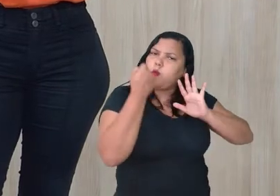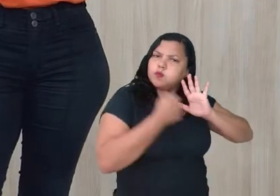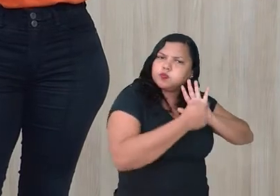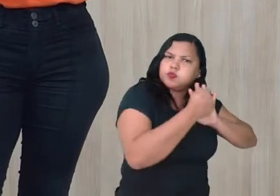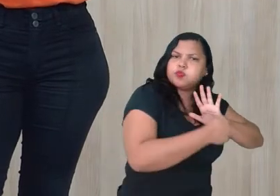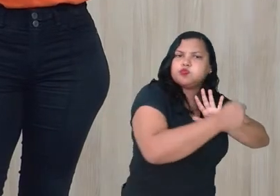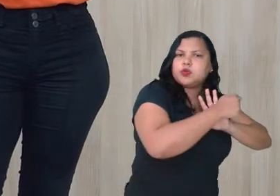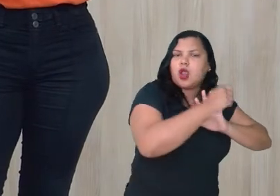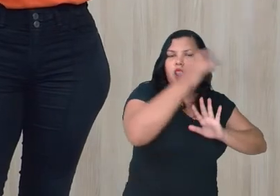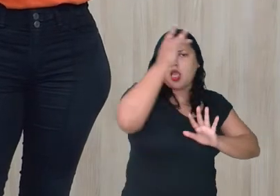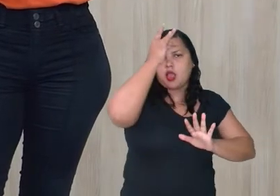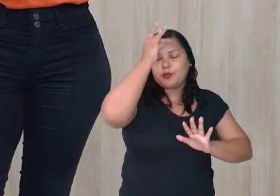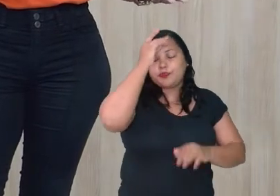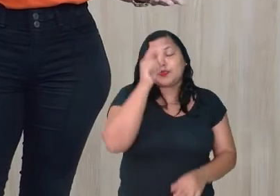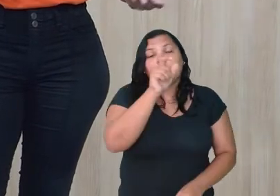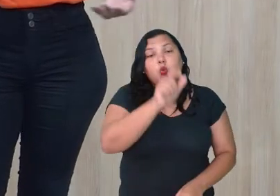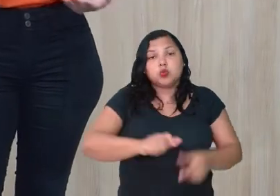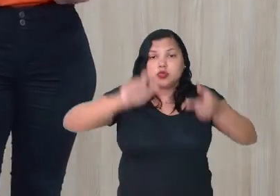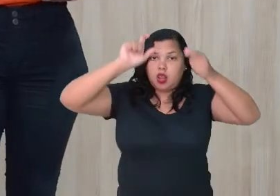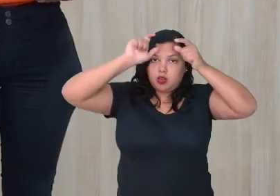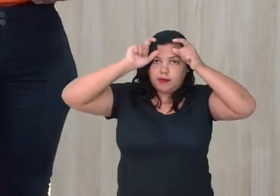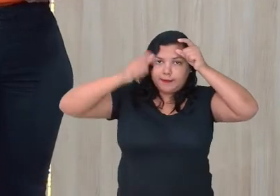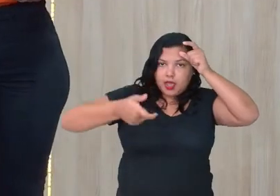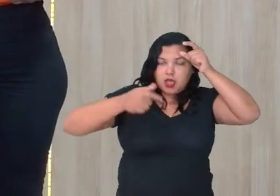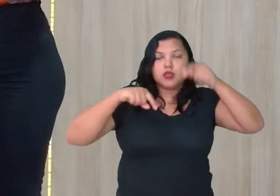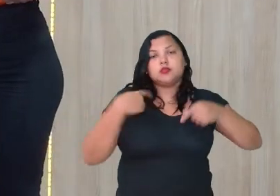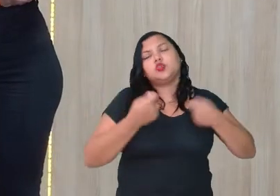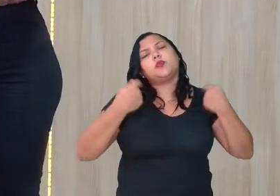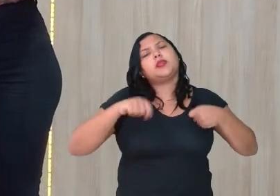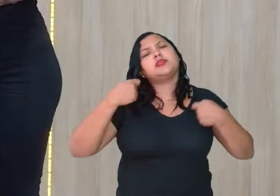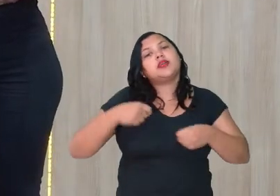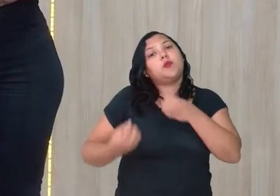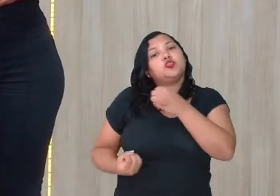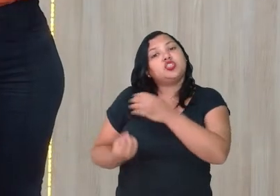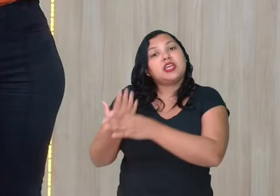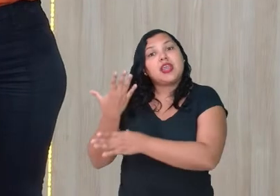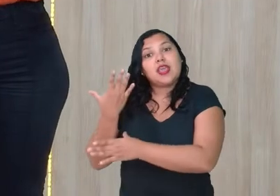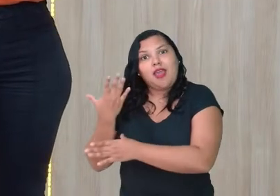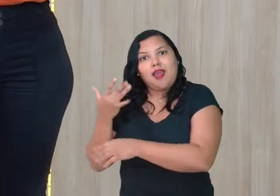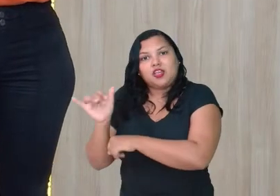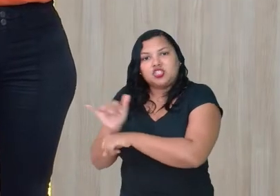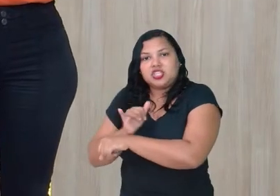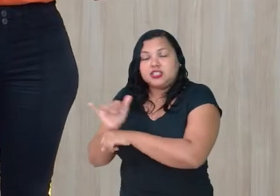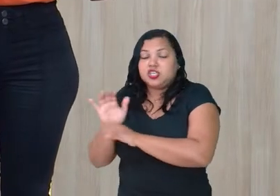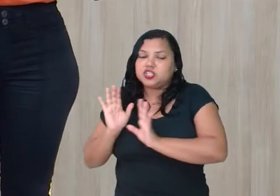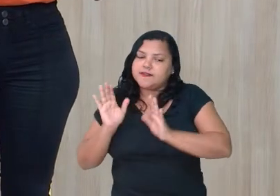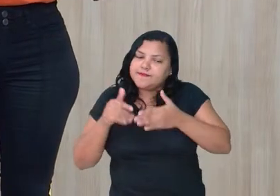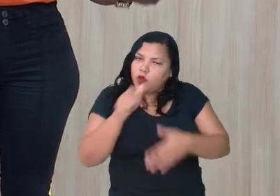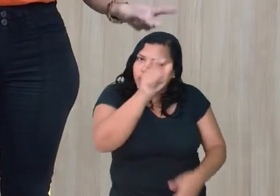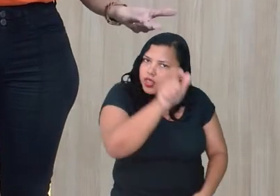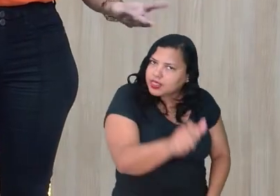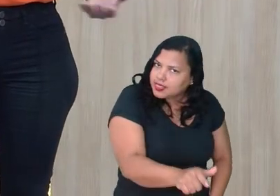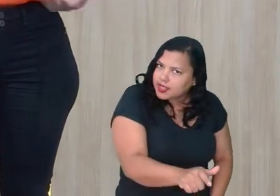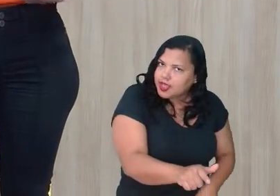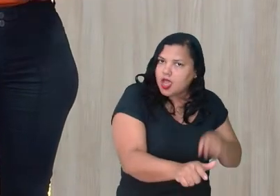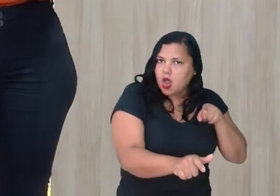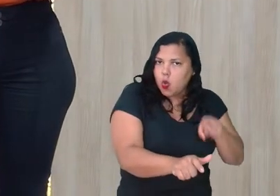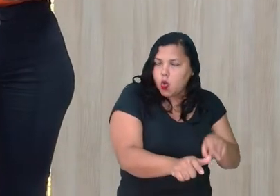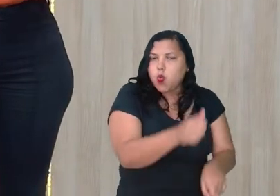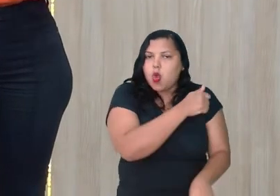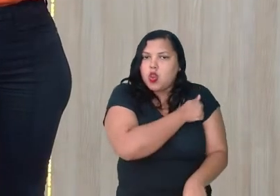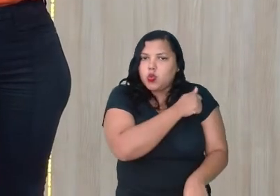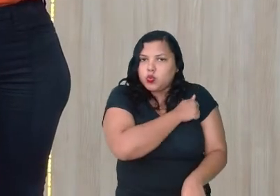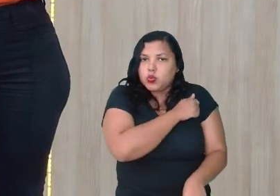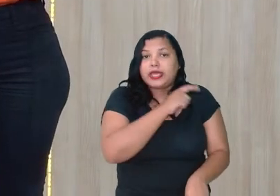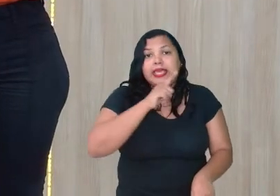os estudantes com transtorno de aprendizagem, a gente precisa pensar no estudante que, além do transtorno de aprendizagem,